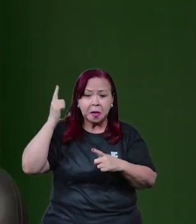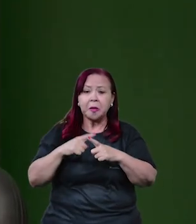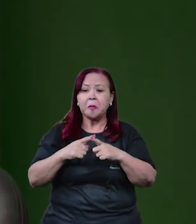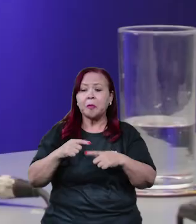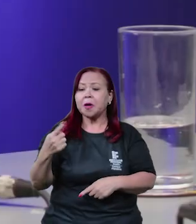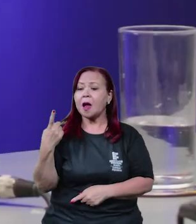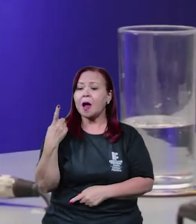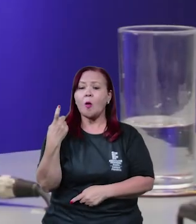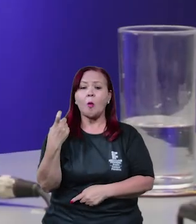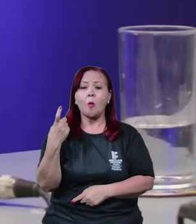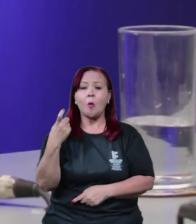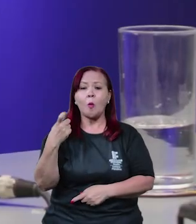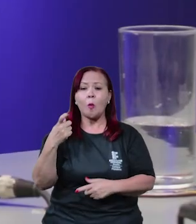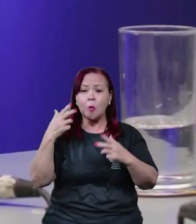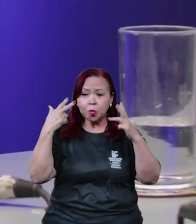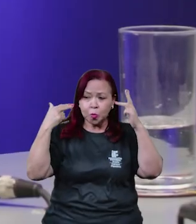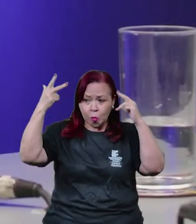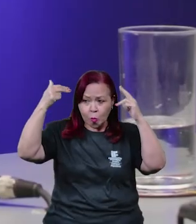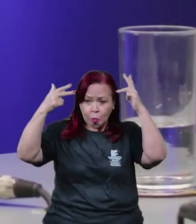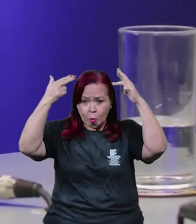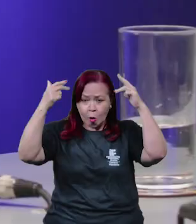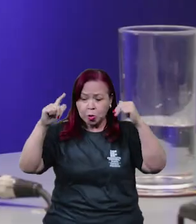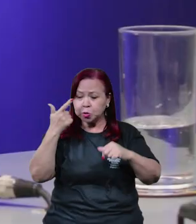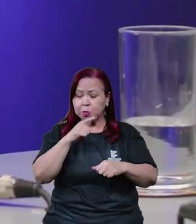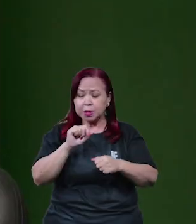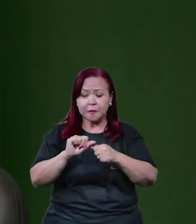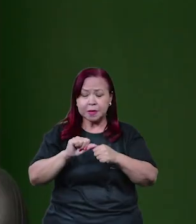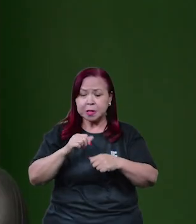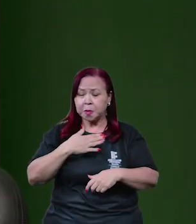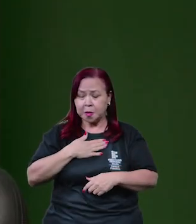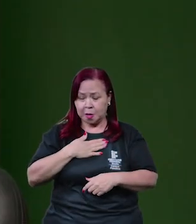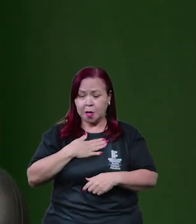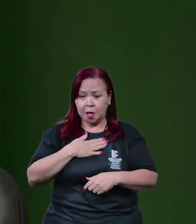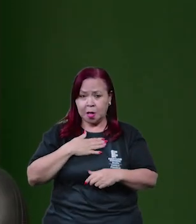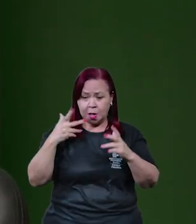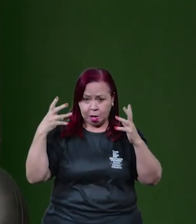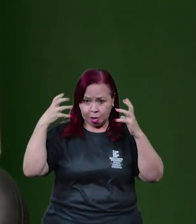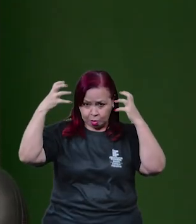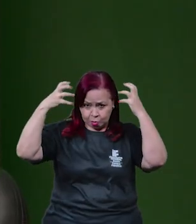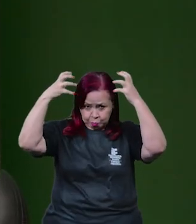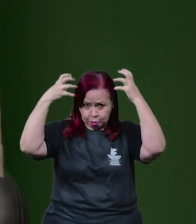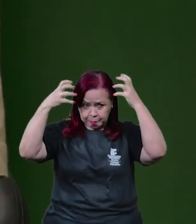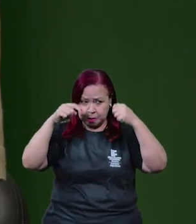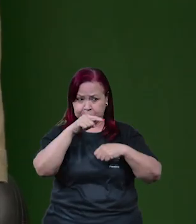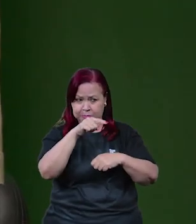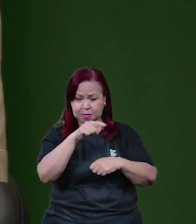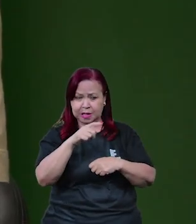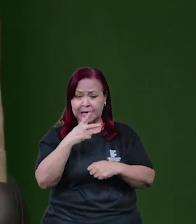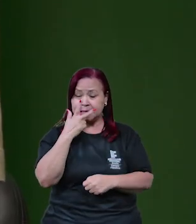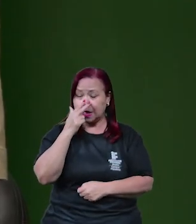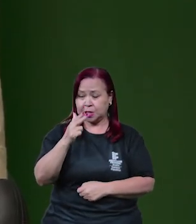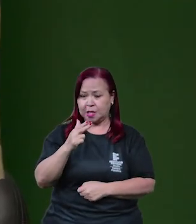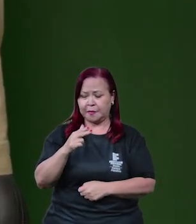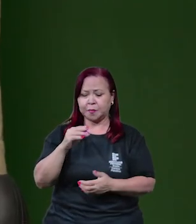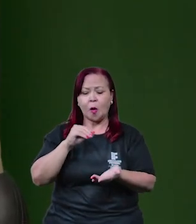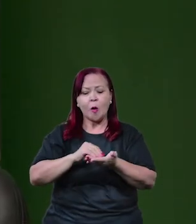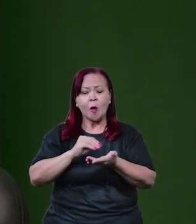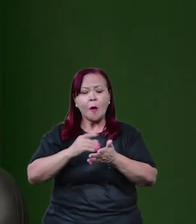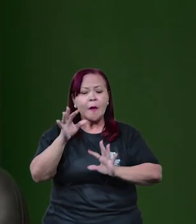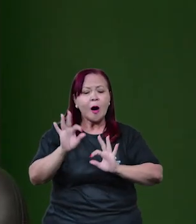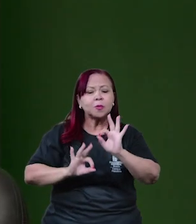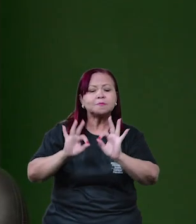achavam que também É, era que você podia o fazer, que dava pra sabe? fazer com o meu cabelo, Aham. assim, né? Então é uma falta de preparo, assim, para